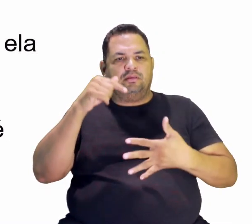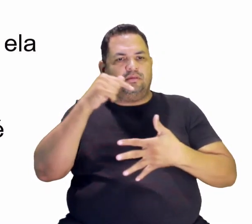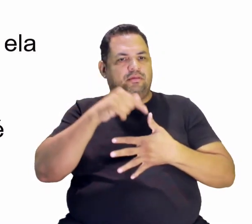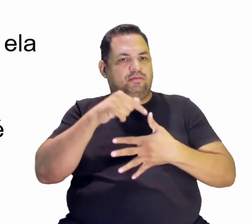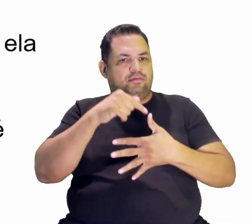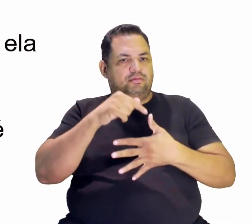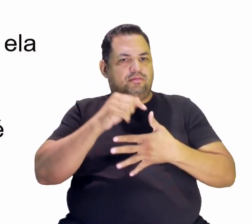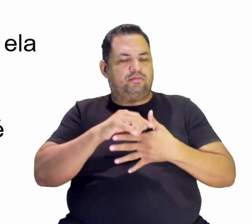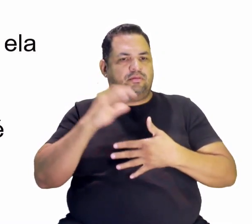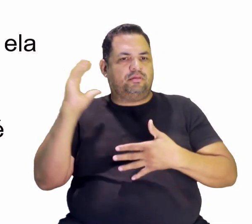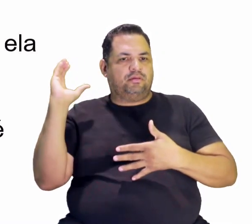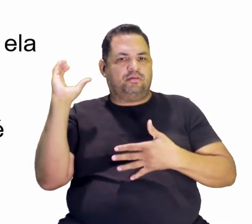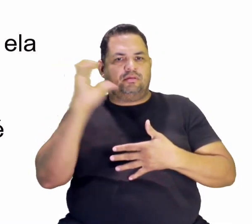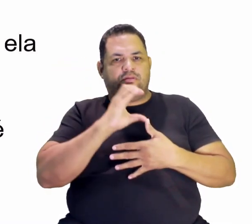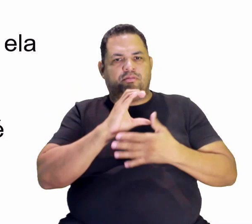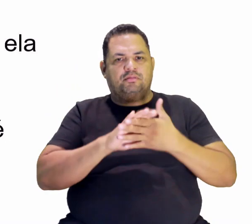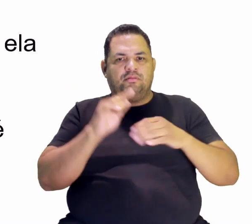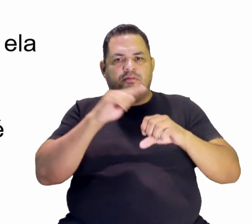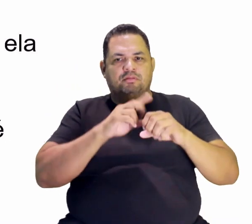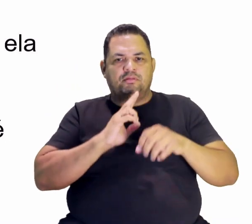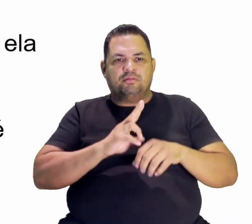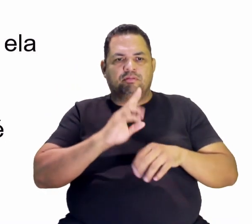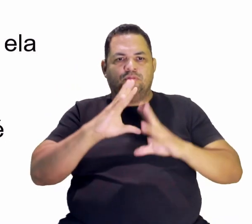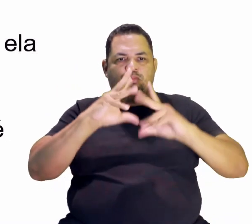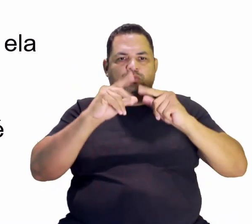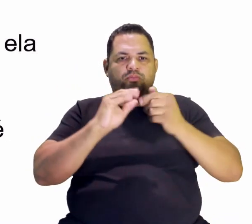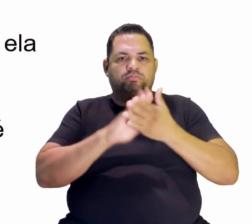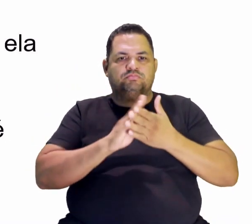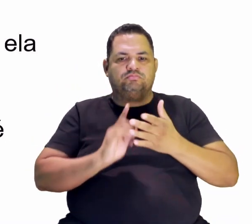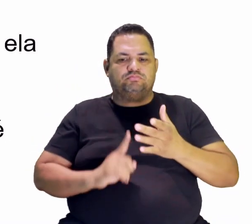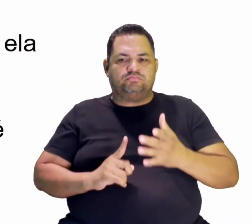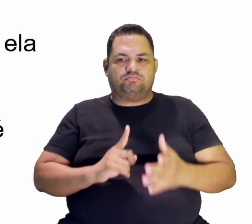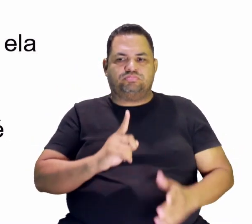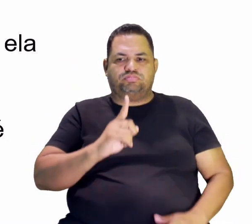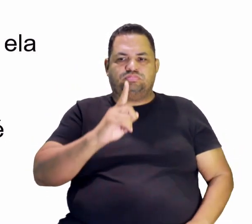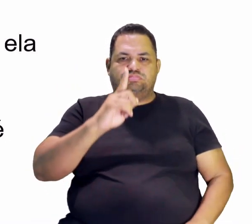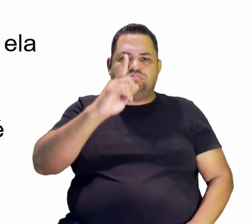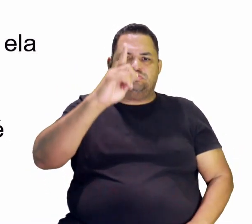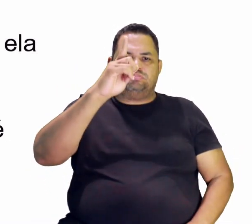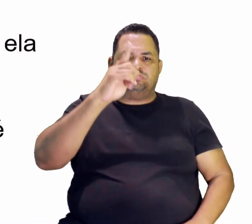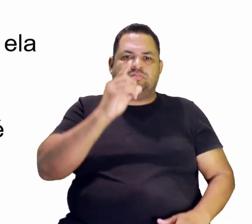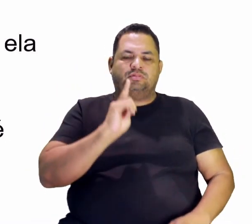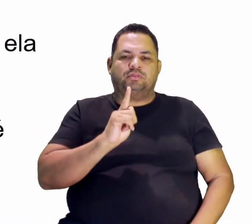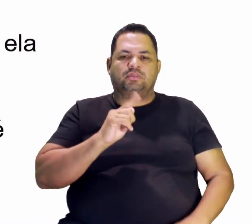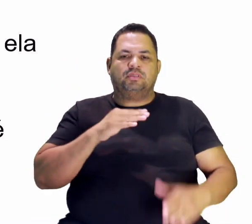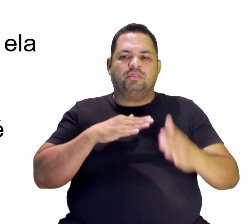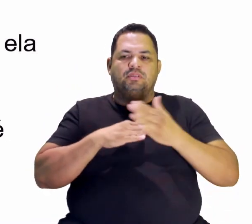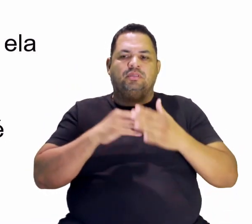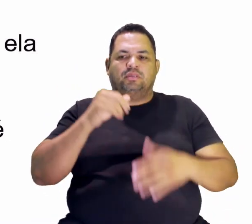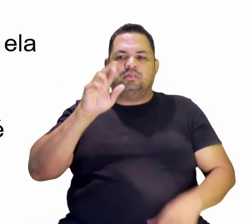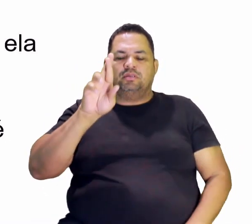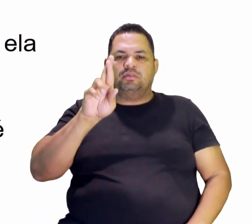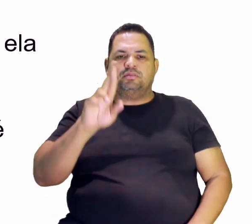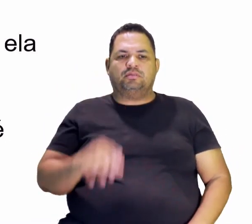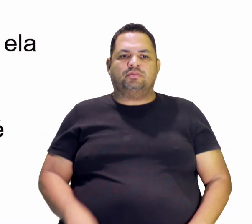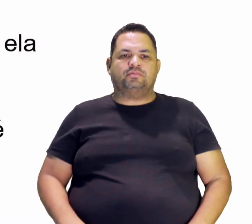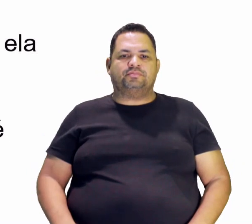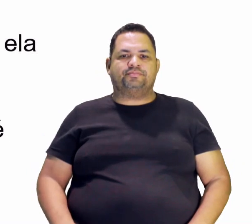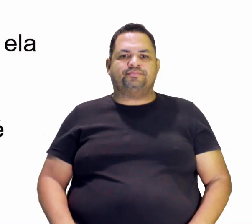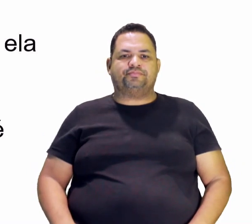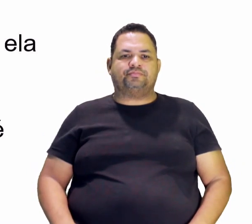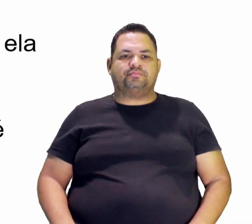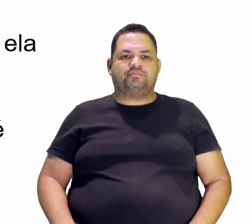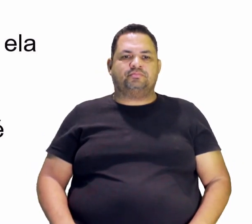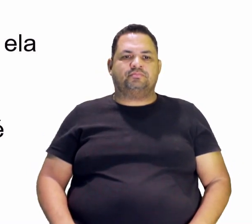a aceleração da bola é constante em todos os pontos da trajetória de Q até R. Ou a aceleração da bola